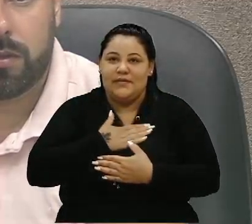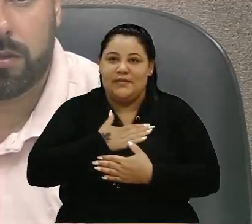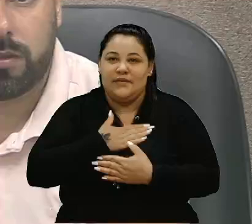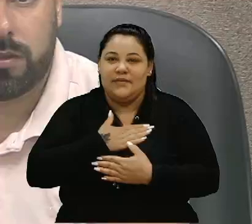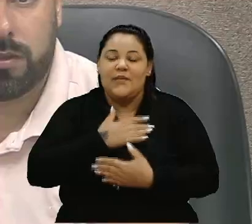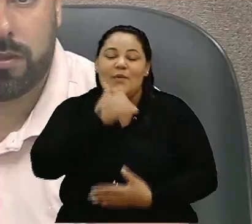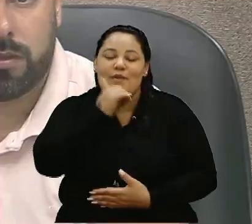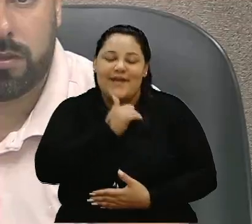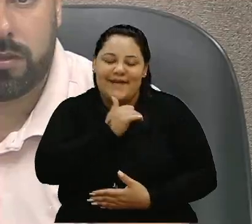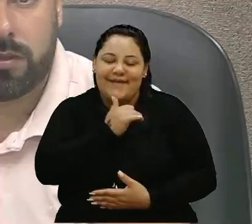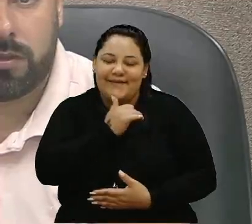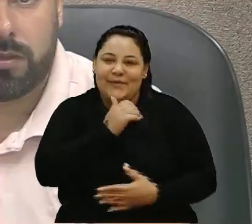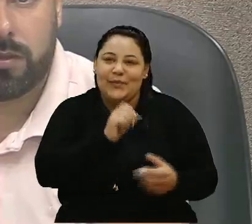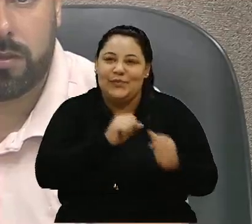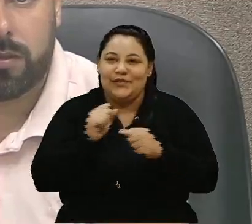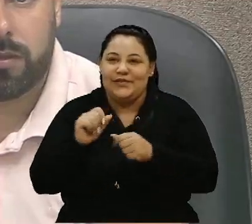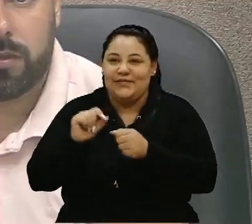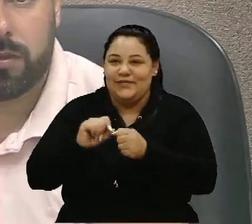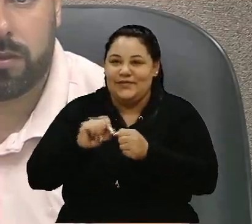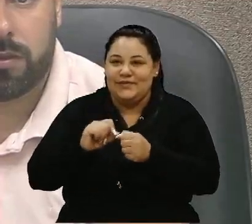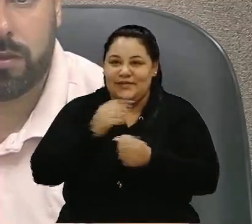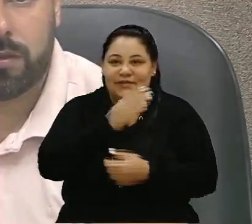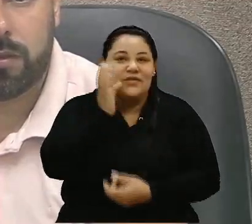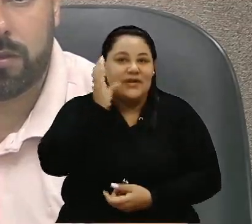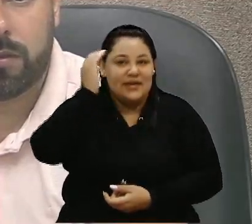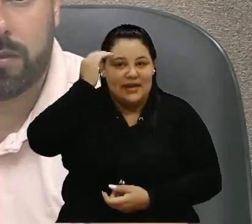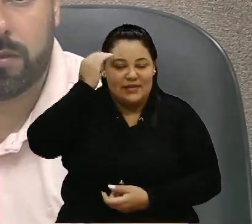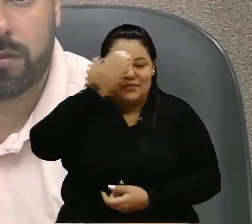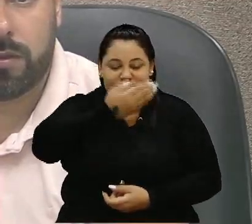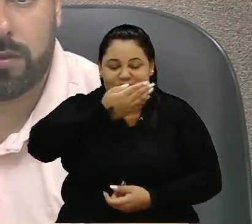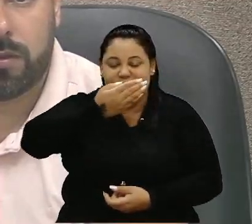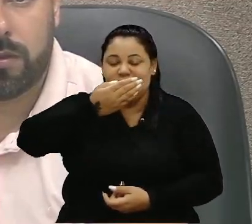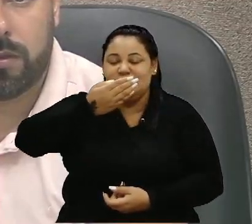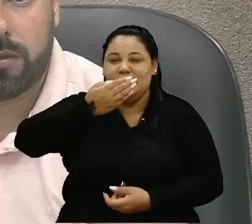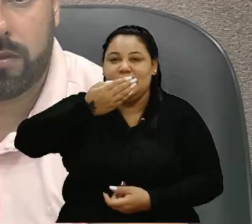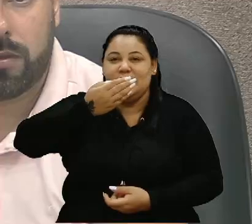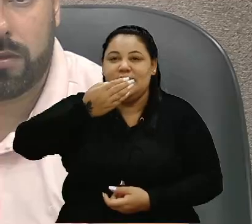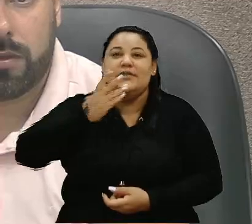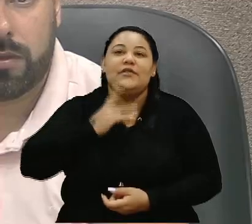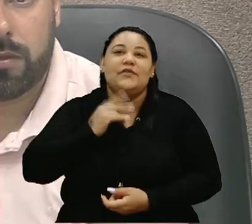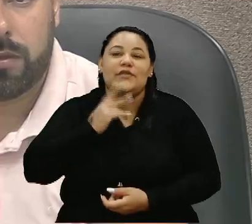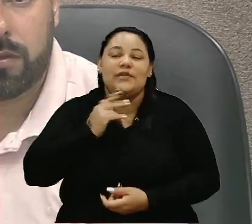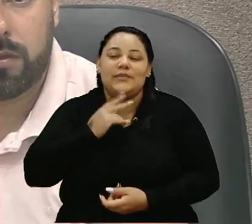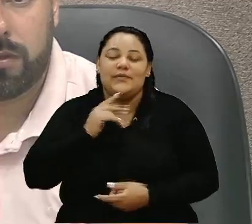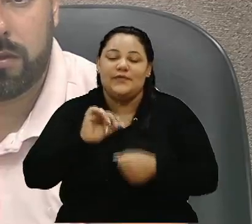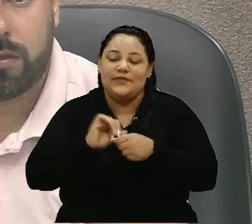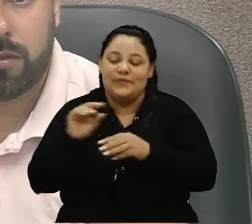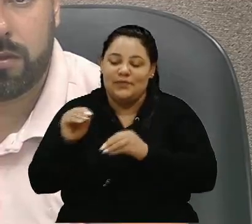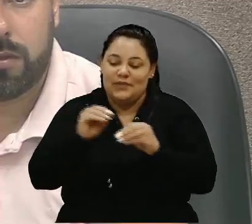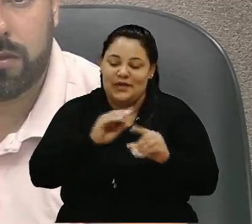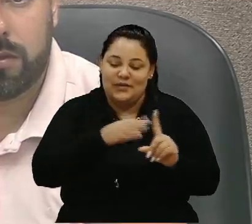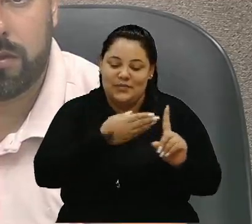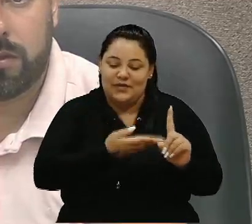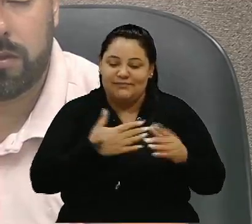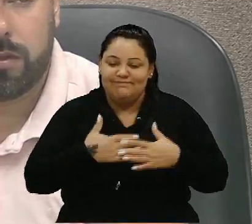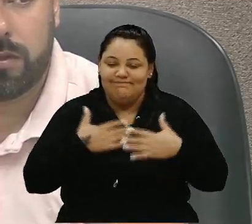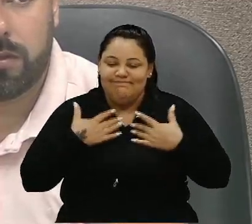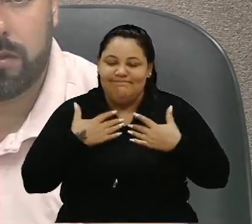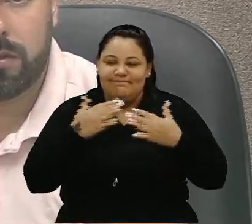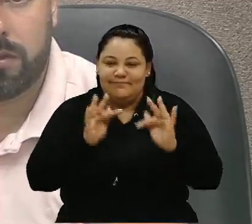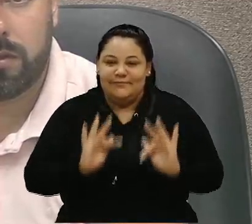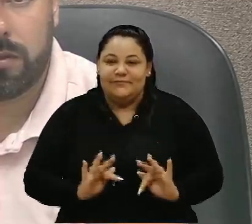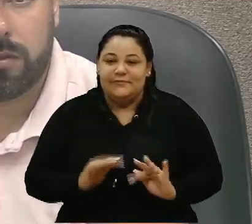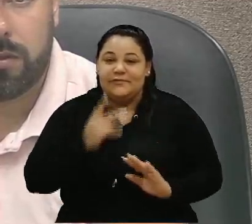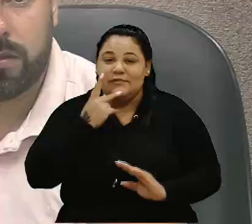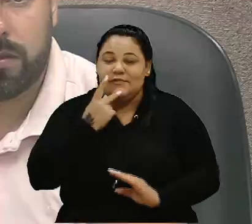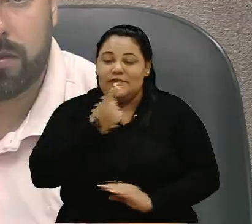a partir das mãos, né, dos colegas Renato e Felipe, mas poder trazer essa homenagem para essa casa é algo que me enche de alegria. Nós estamos falando de